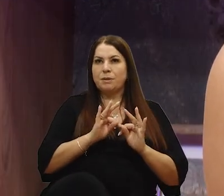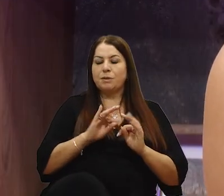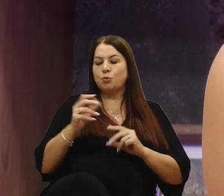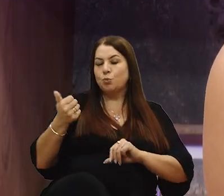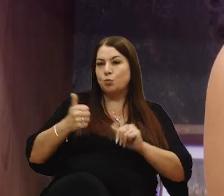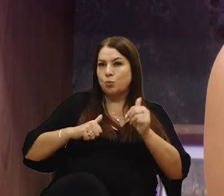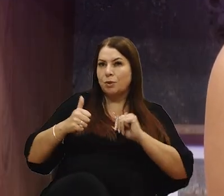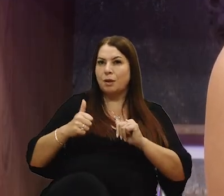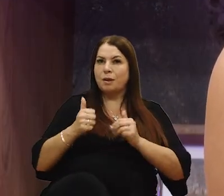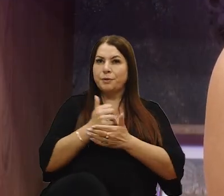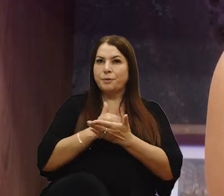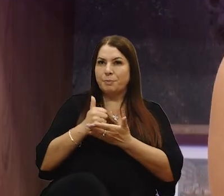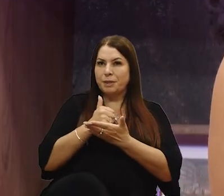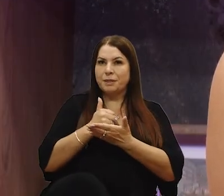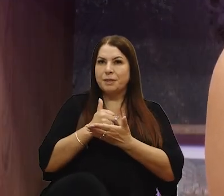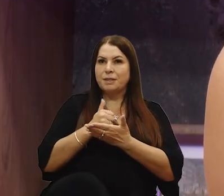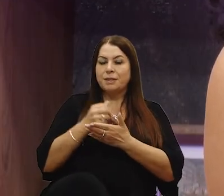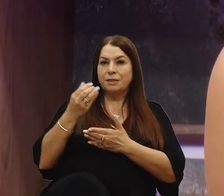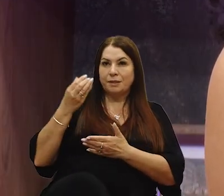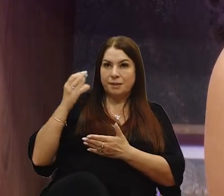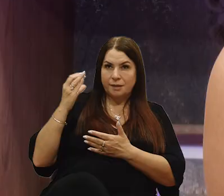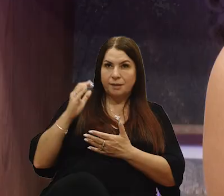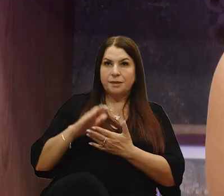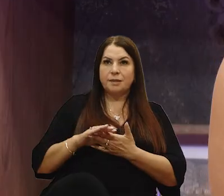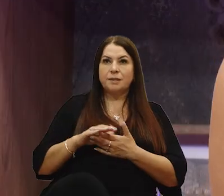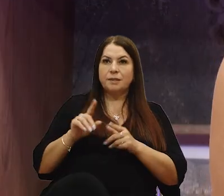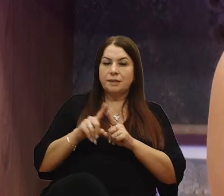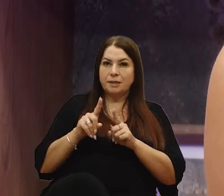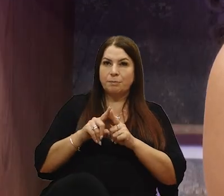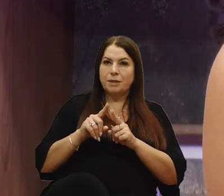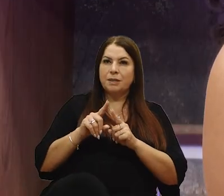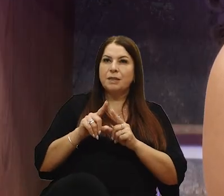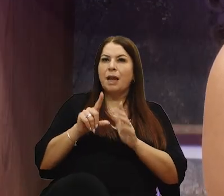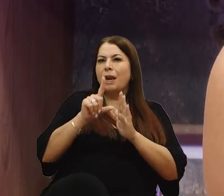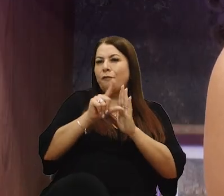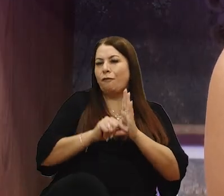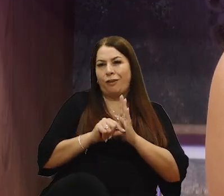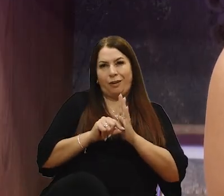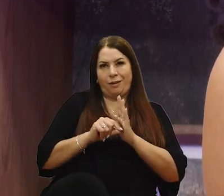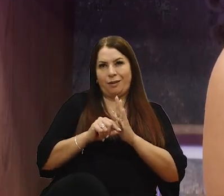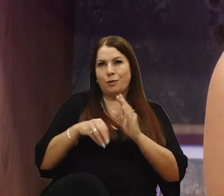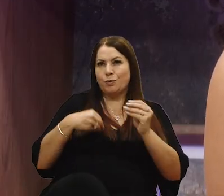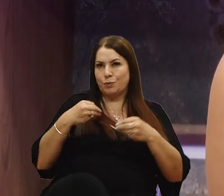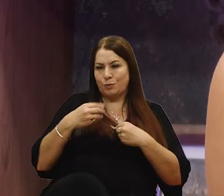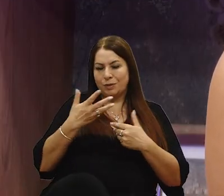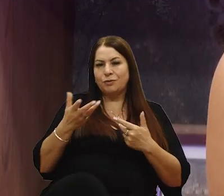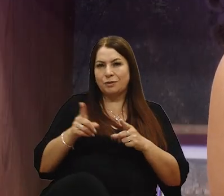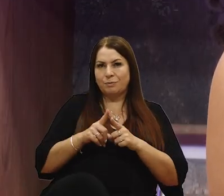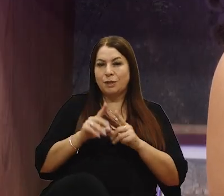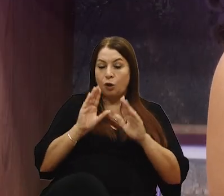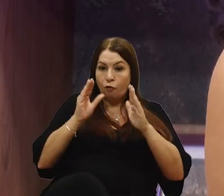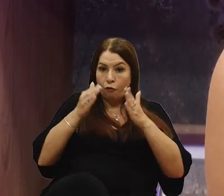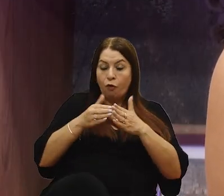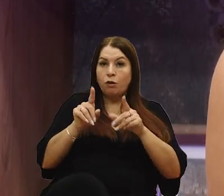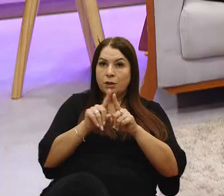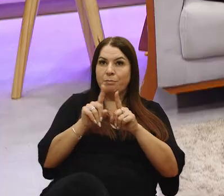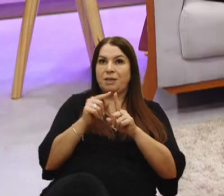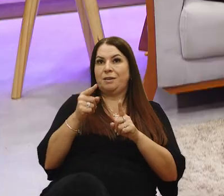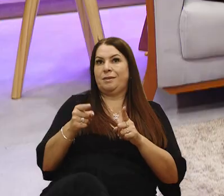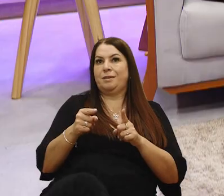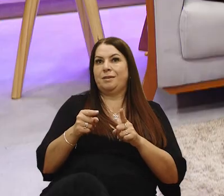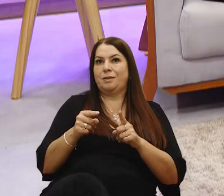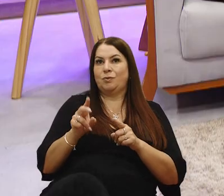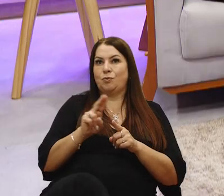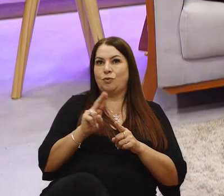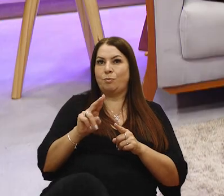né, um tratamento de qualidade baseado em ciência, e também aliviar todos esses sintomas delas, né? E a gente